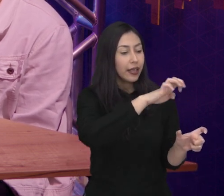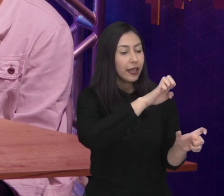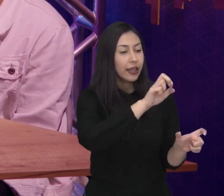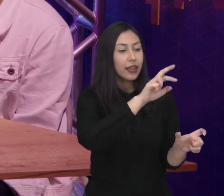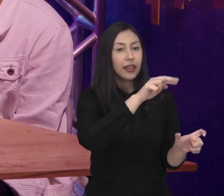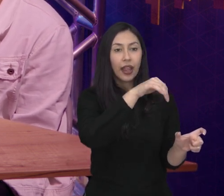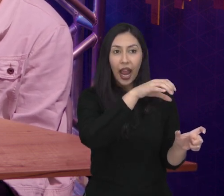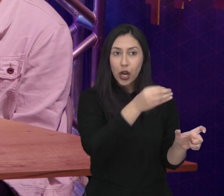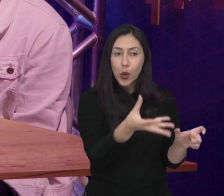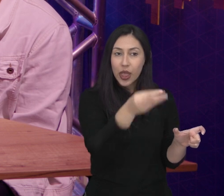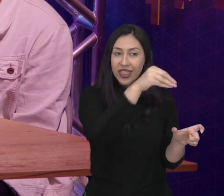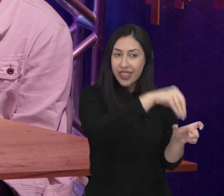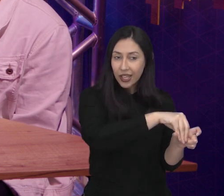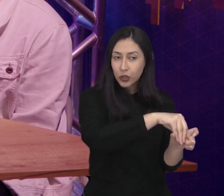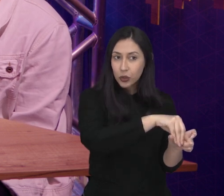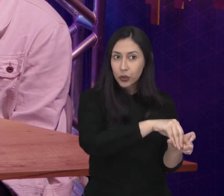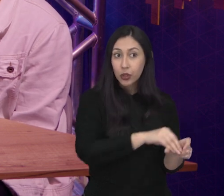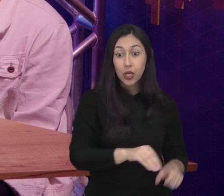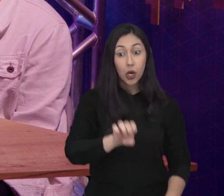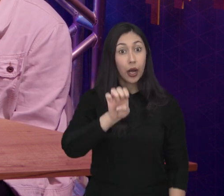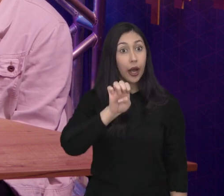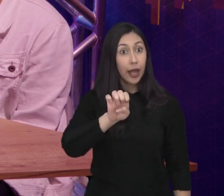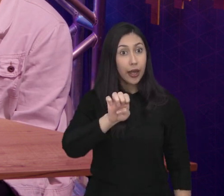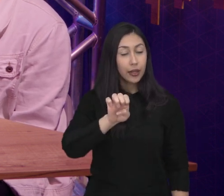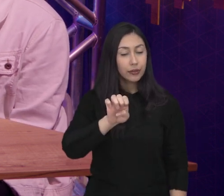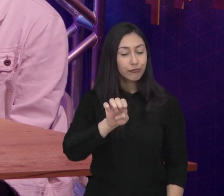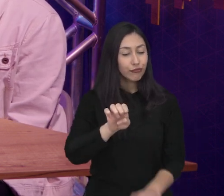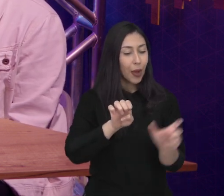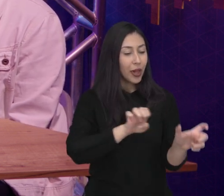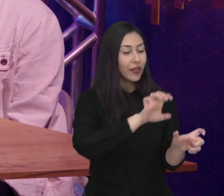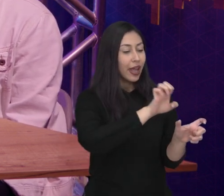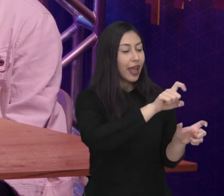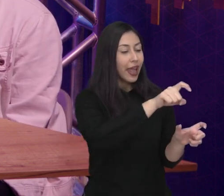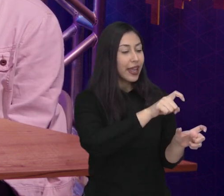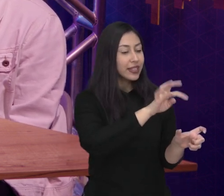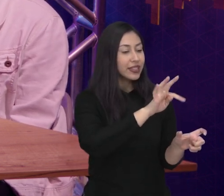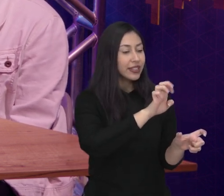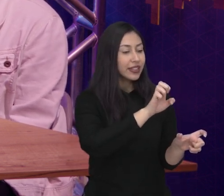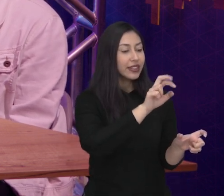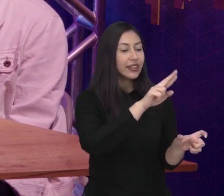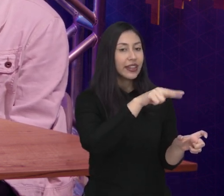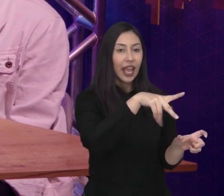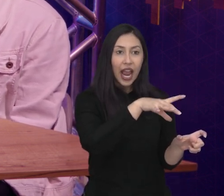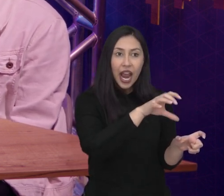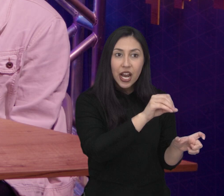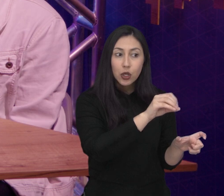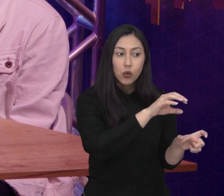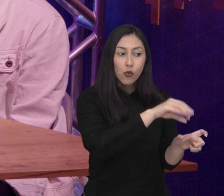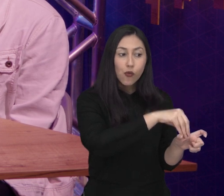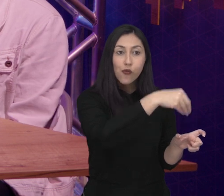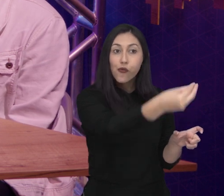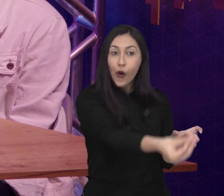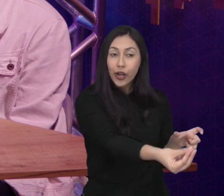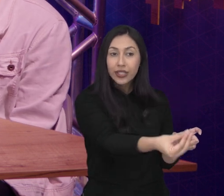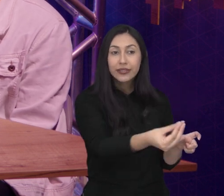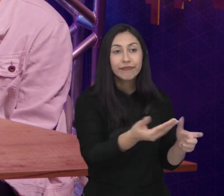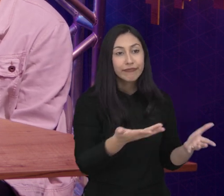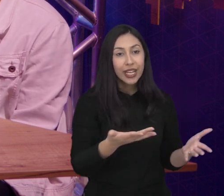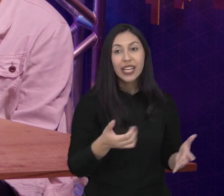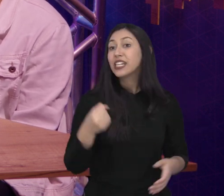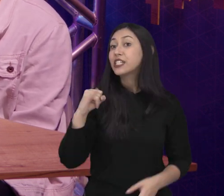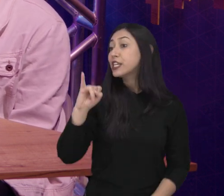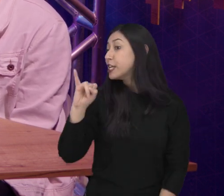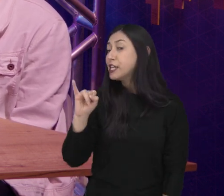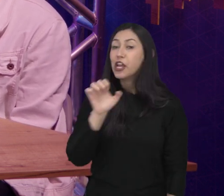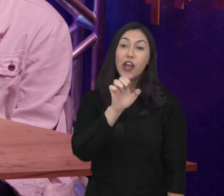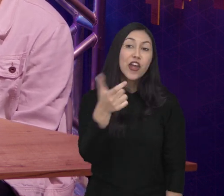e o E é externo, né? Exterior, então é quem sai, tá vendo? Quando não é nada, é quem não entrou e nem saiu. Tá por